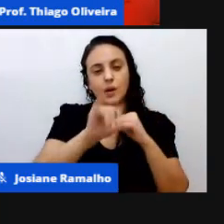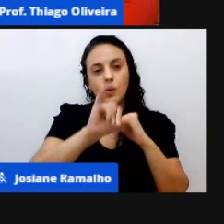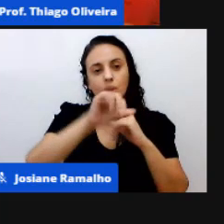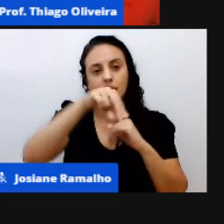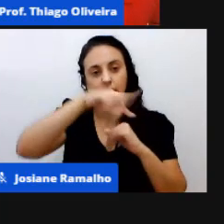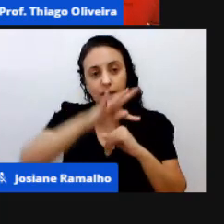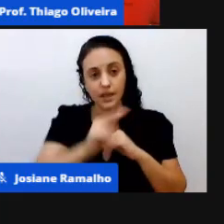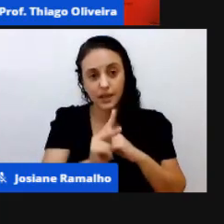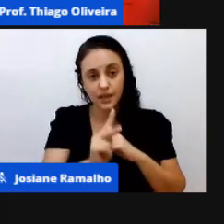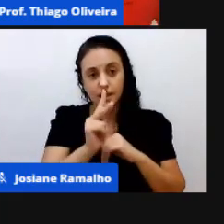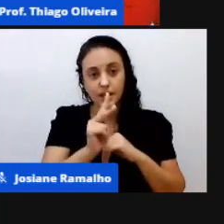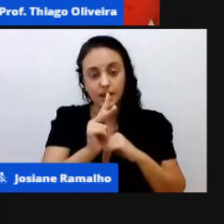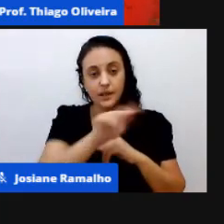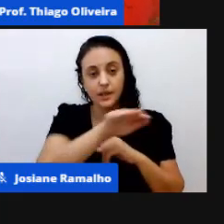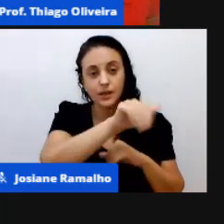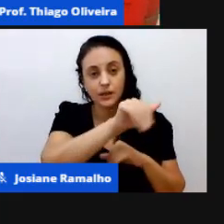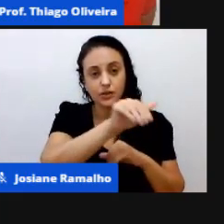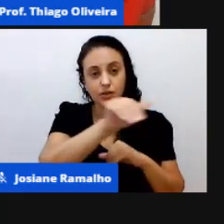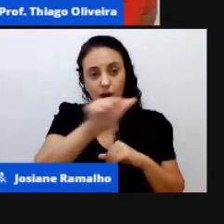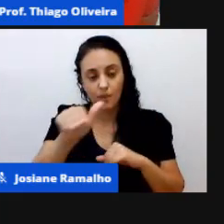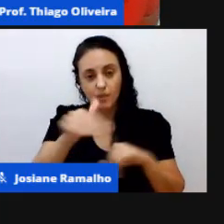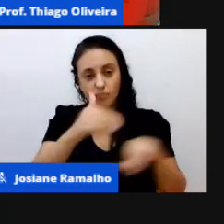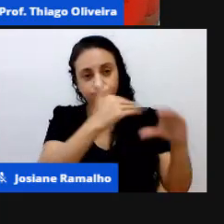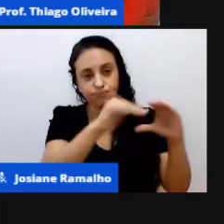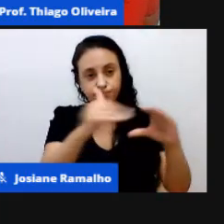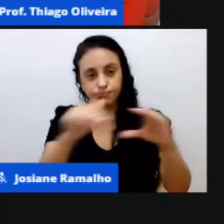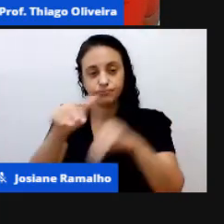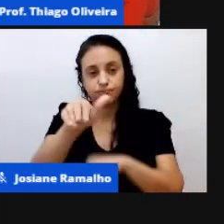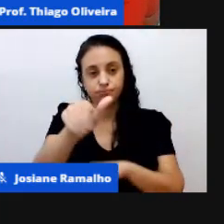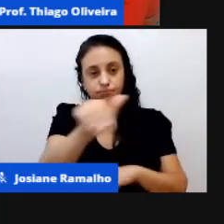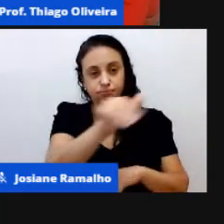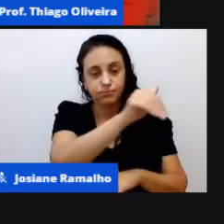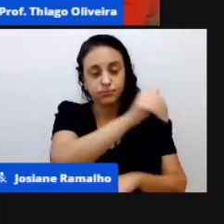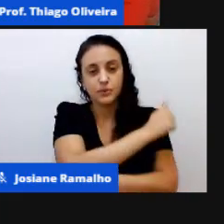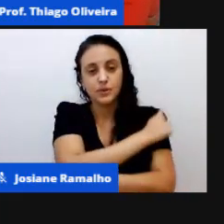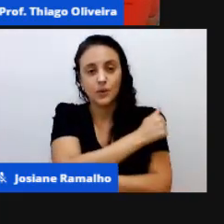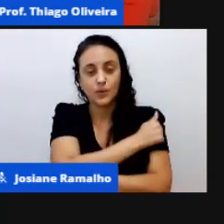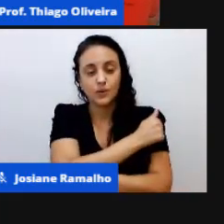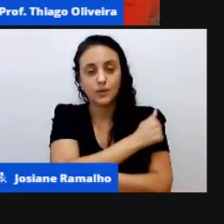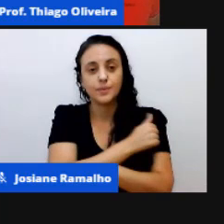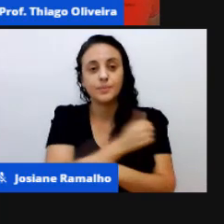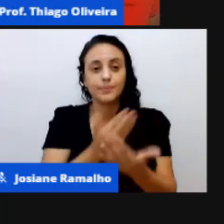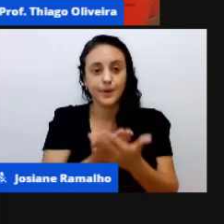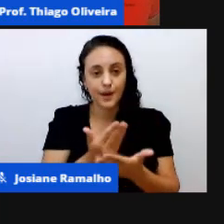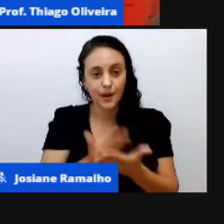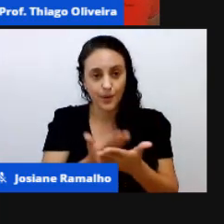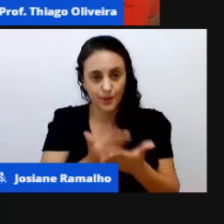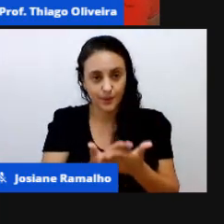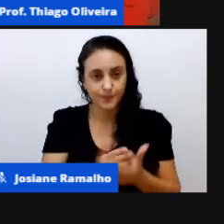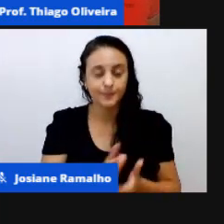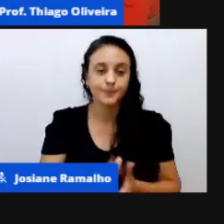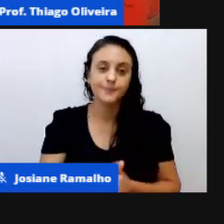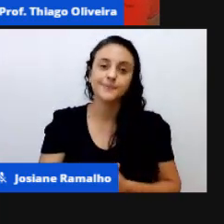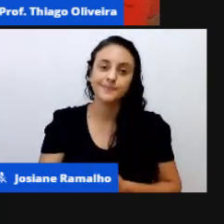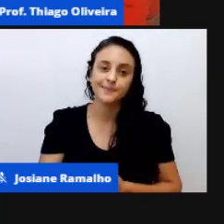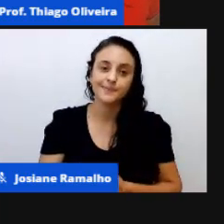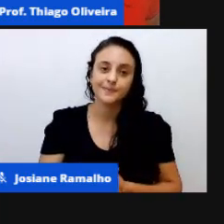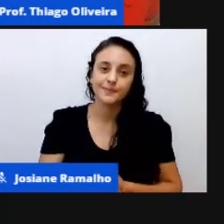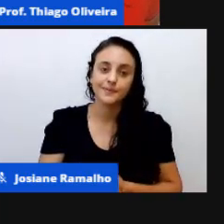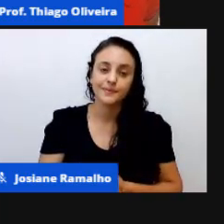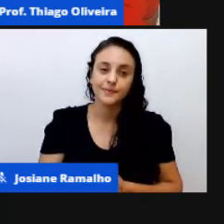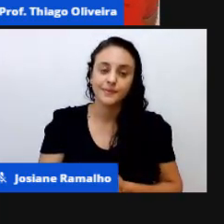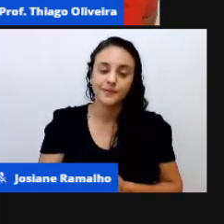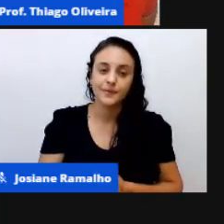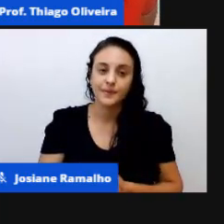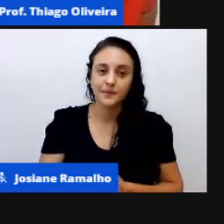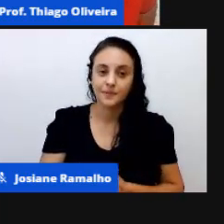Meet e chama esses alunos e lá você consegue fazer em tempo real aulas online, tá bom? Então, fica